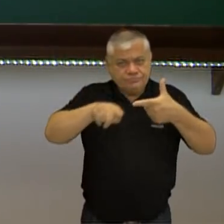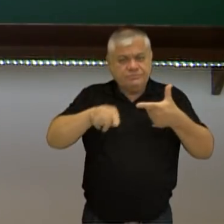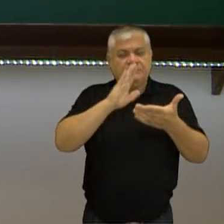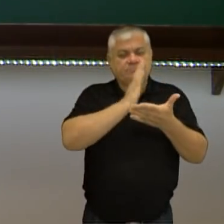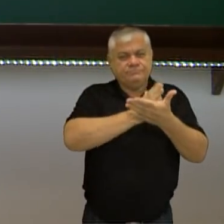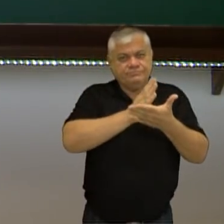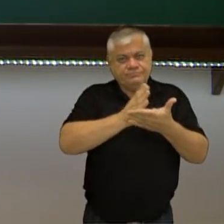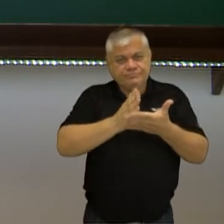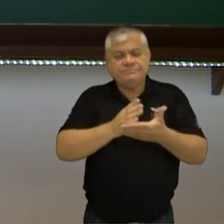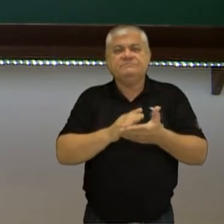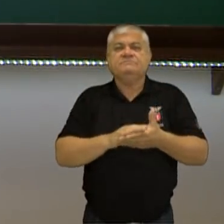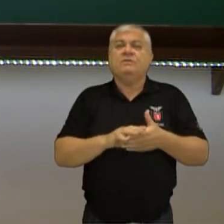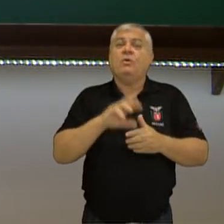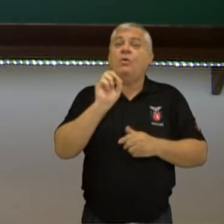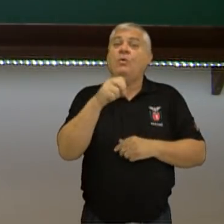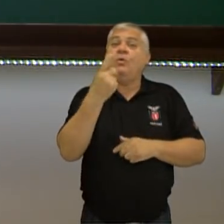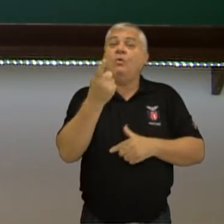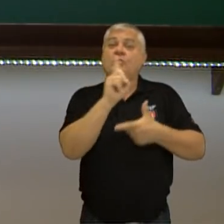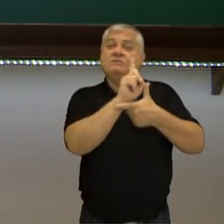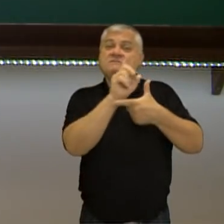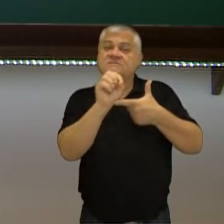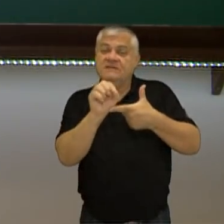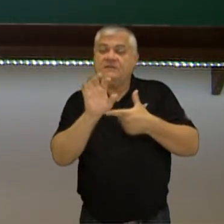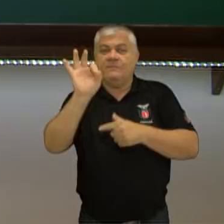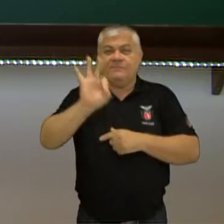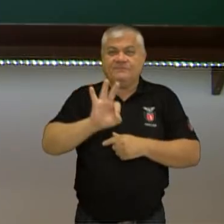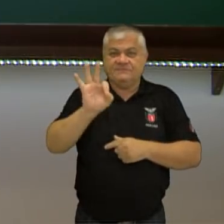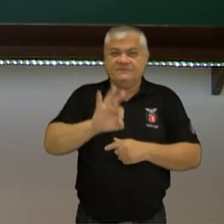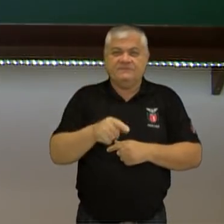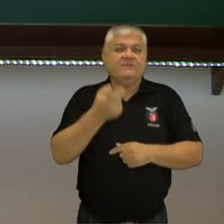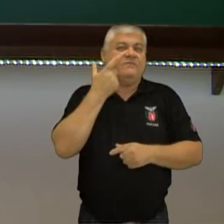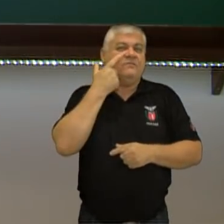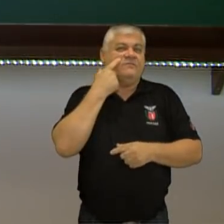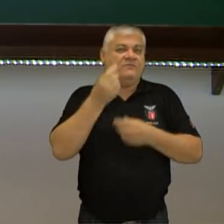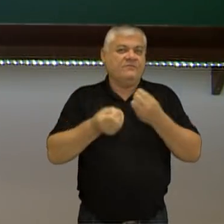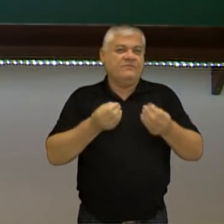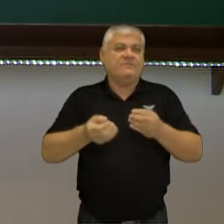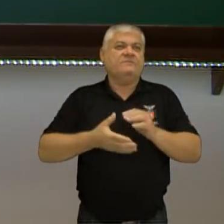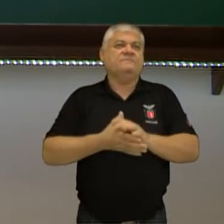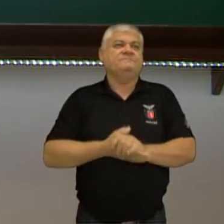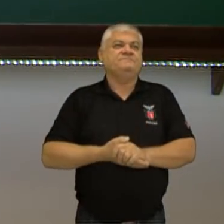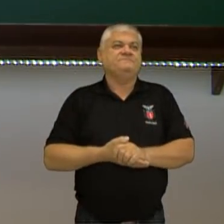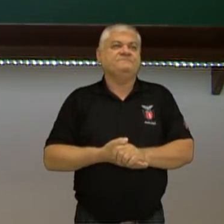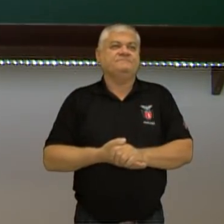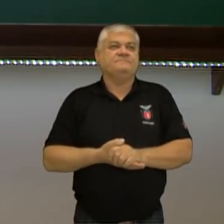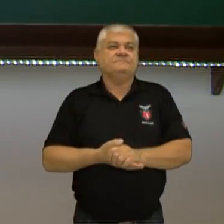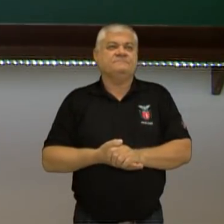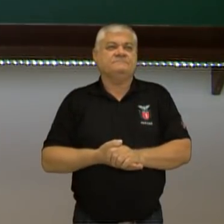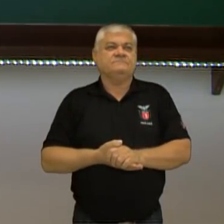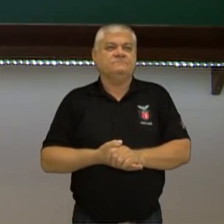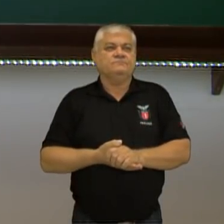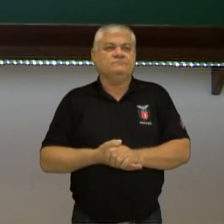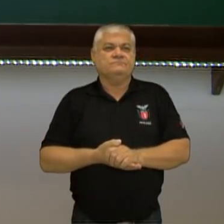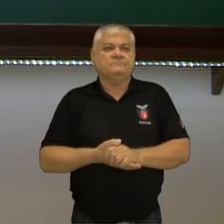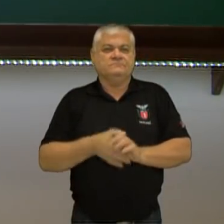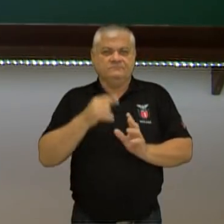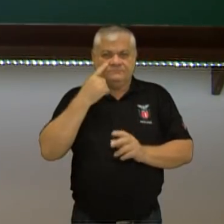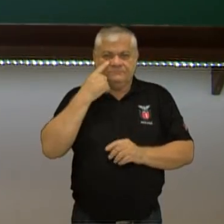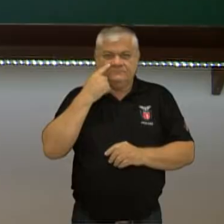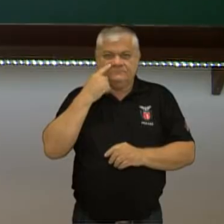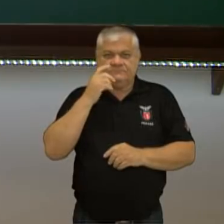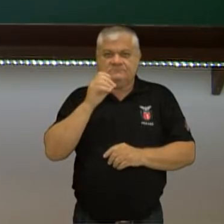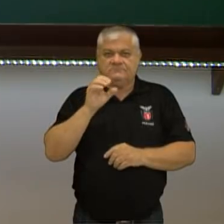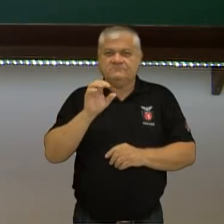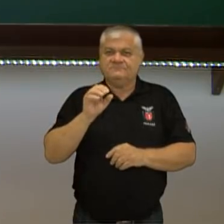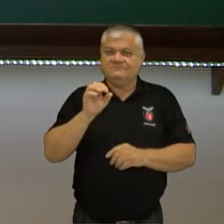frações de denominador 100 ou porcentagens. Tá bom? E nós vamos ver como isso funciona. Então, aquele símbolo ali, a bolinha, a barra e